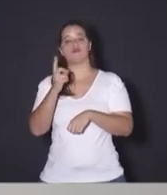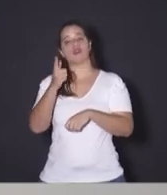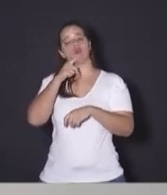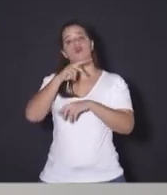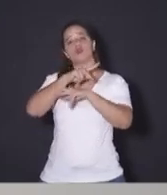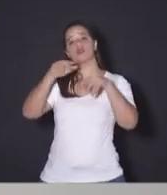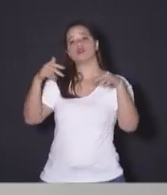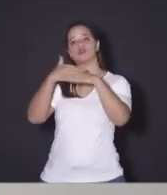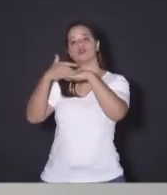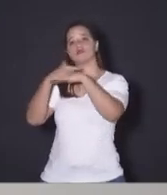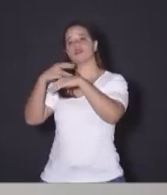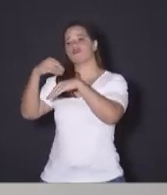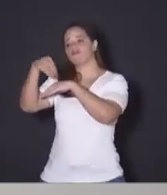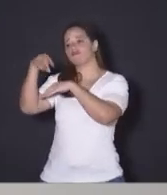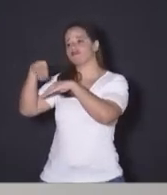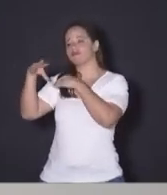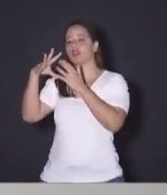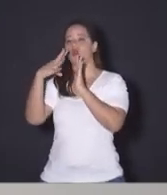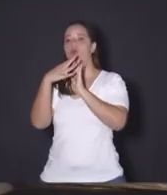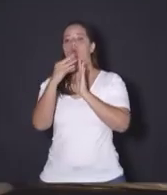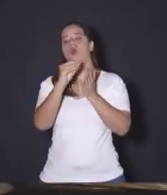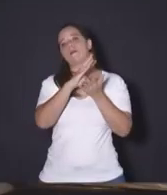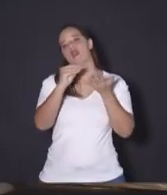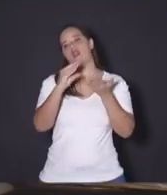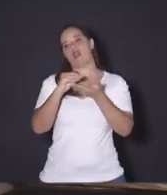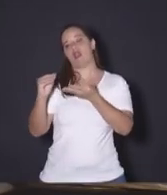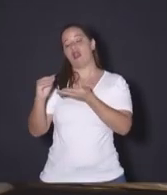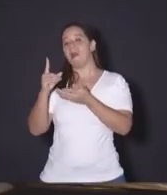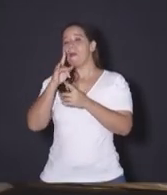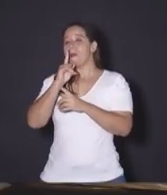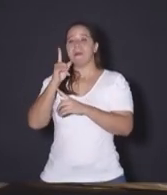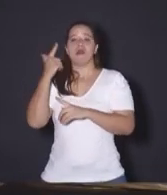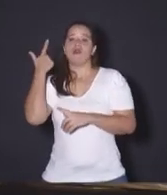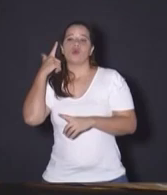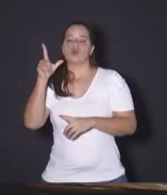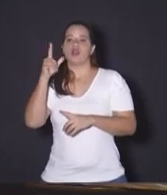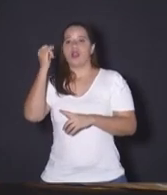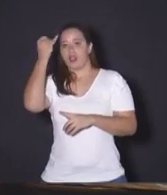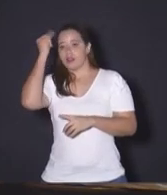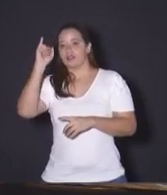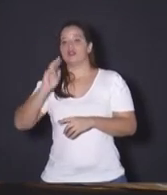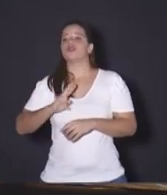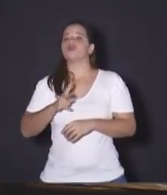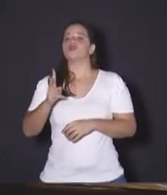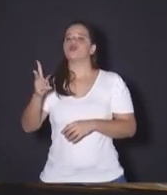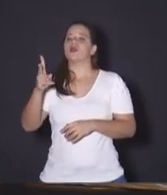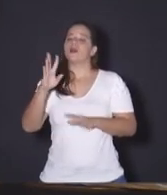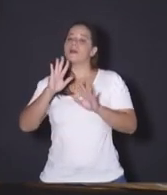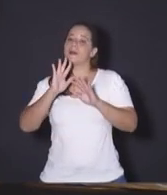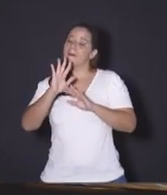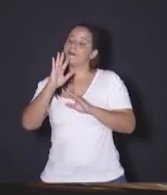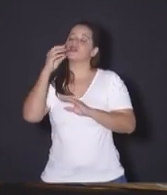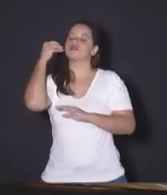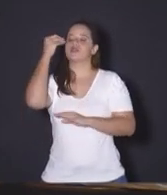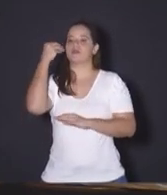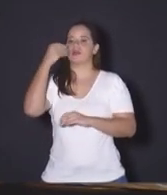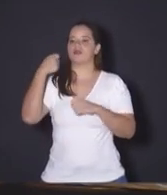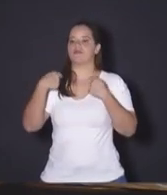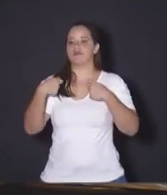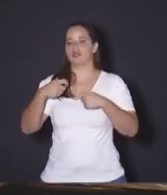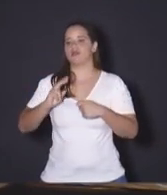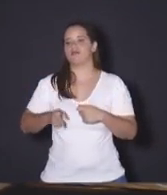reproduzido isso também eles não conseguiram né a ideia continua mas a prática é preciso ser